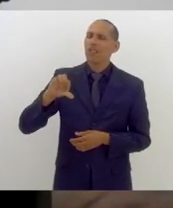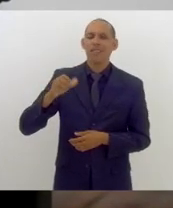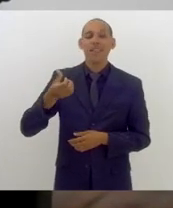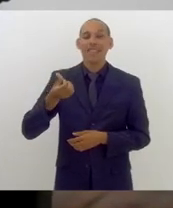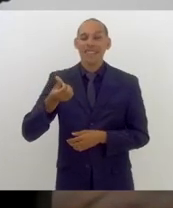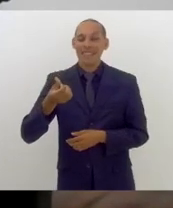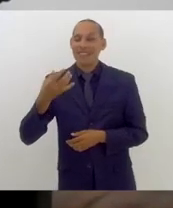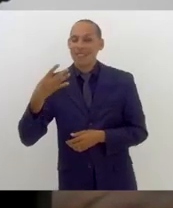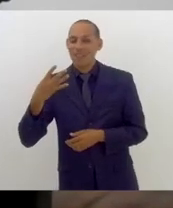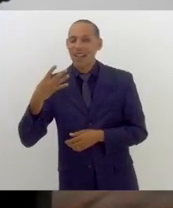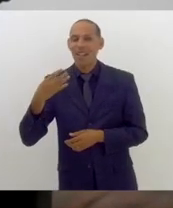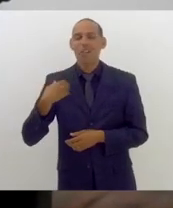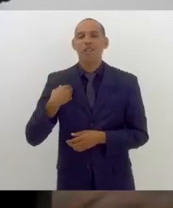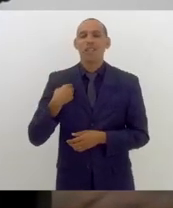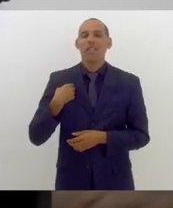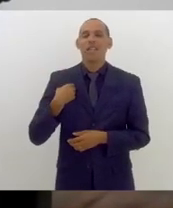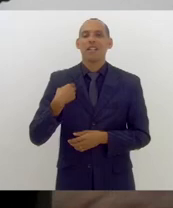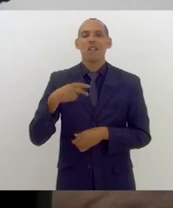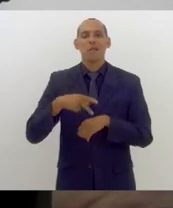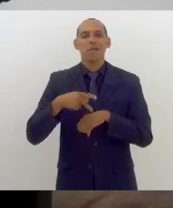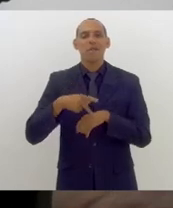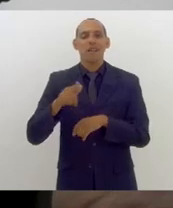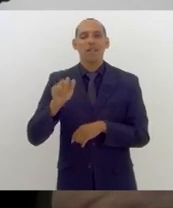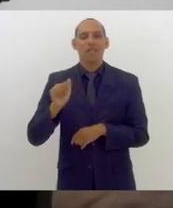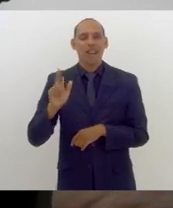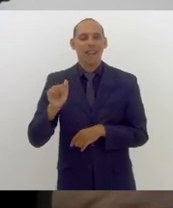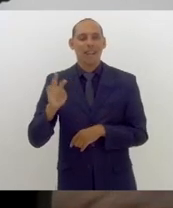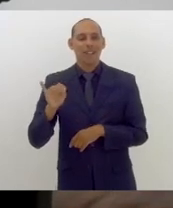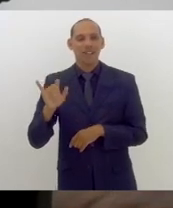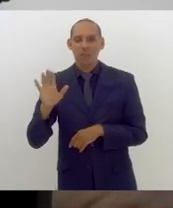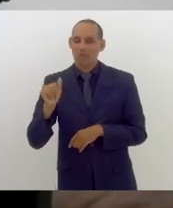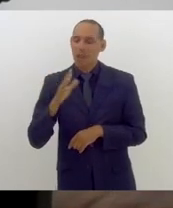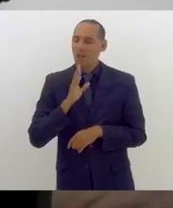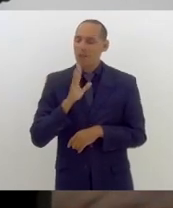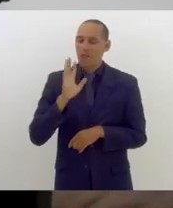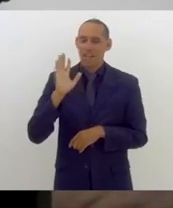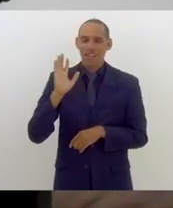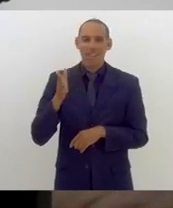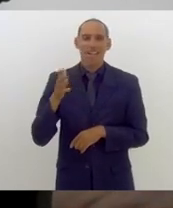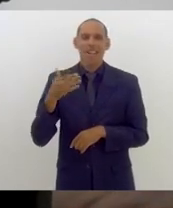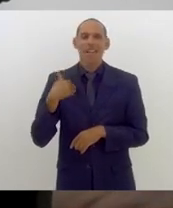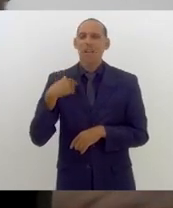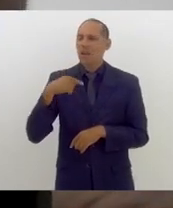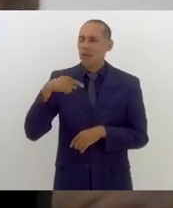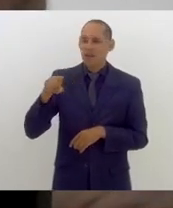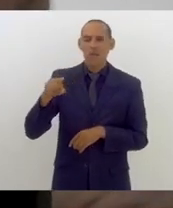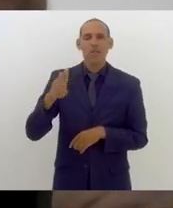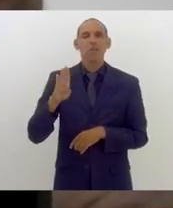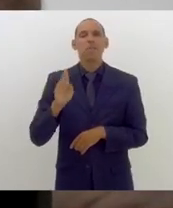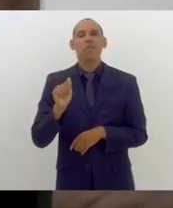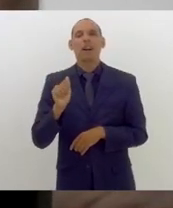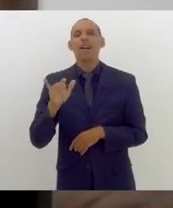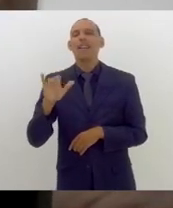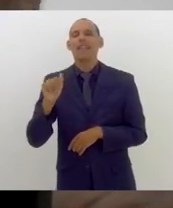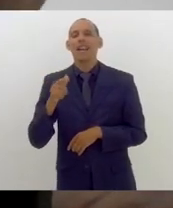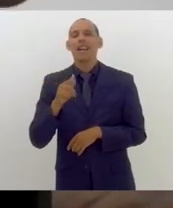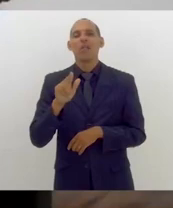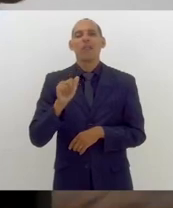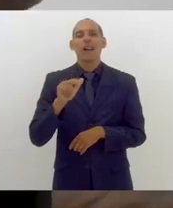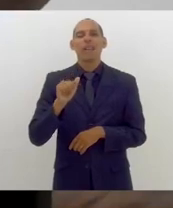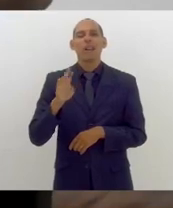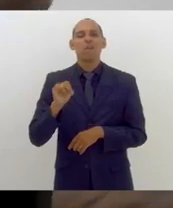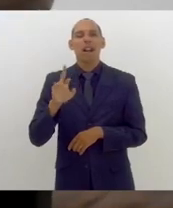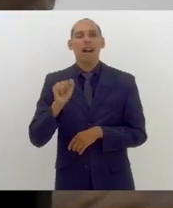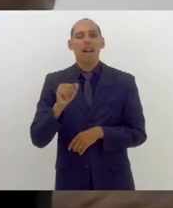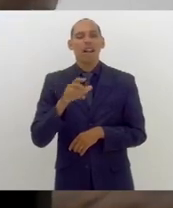1964 que eu sou de pedras Guaratiba já vim corrido já fui corrido na Bahia de Guanabara para lá porque